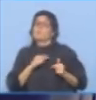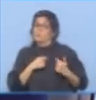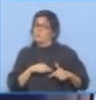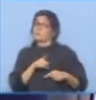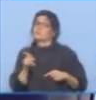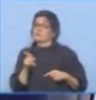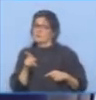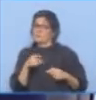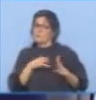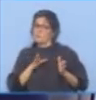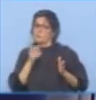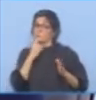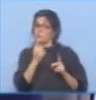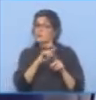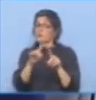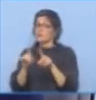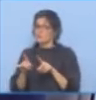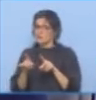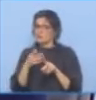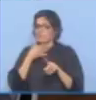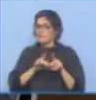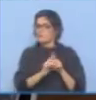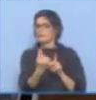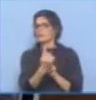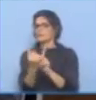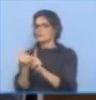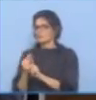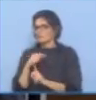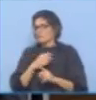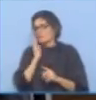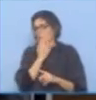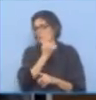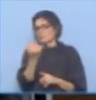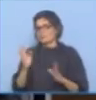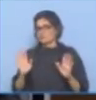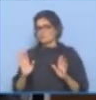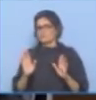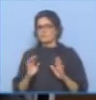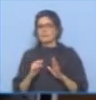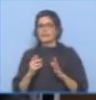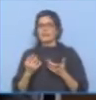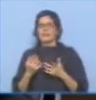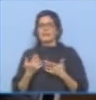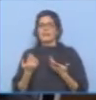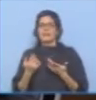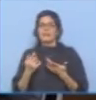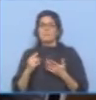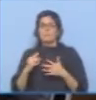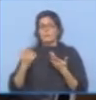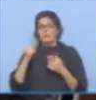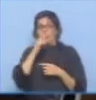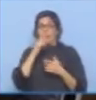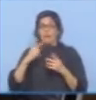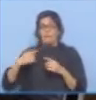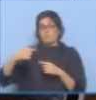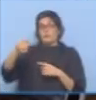à diversidade, à partilha, à experiência, não é? Porque, claro, é muito bom e é realmente termos encontros portugueses, mas depois o normal do dia-a-dia lá é estarmos com